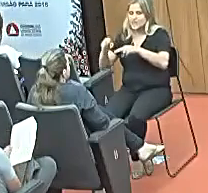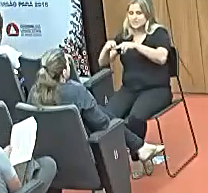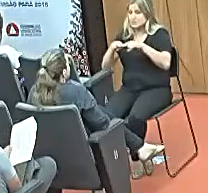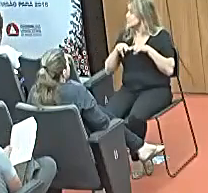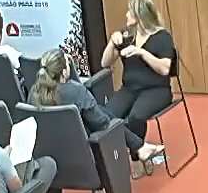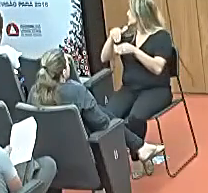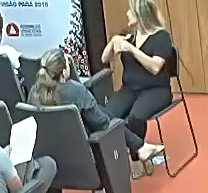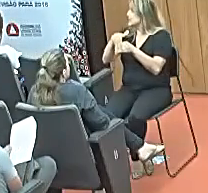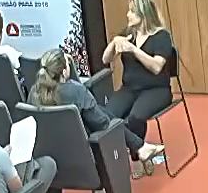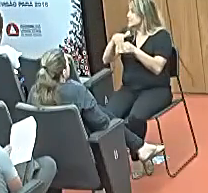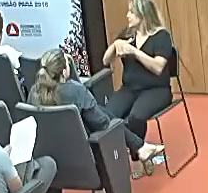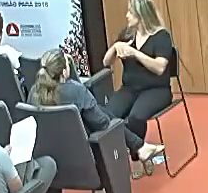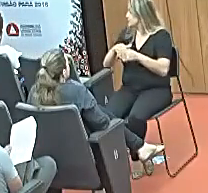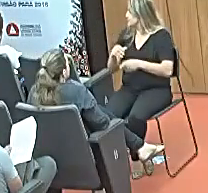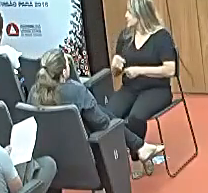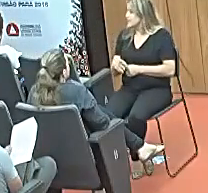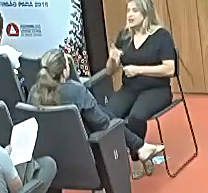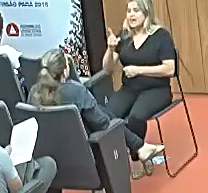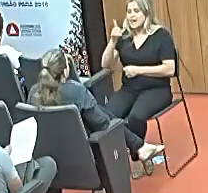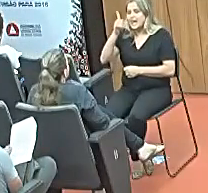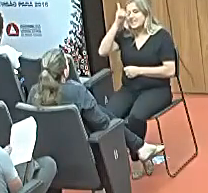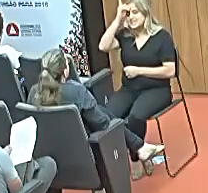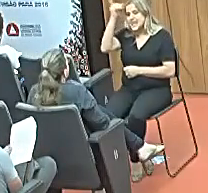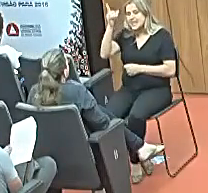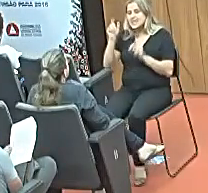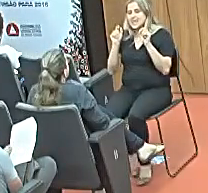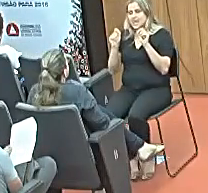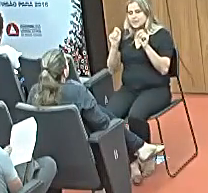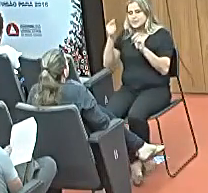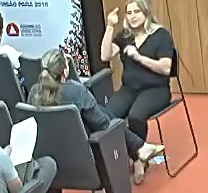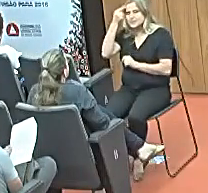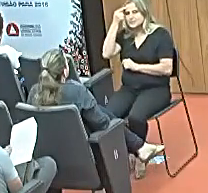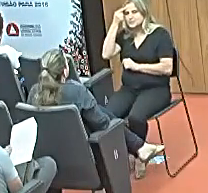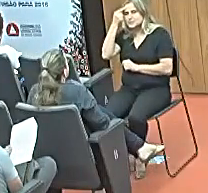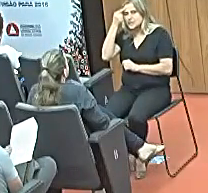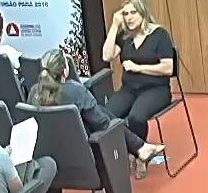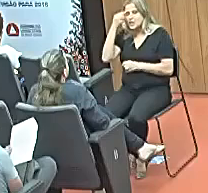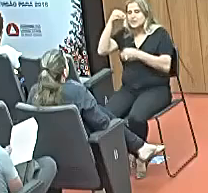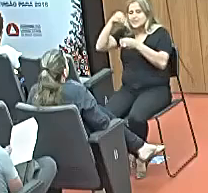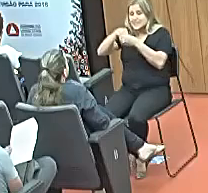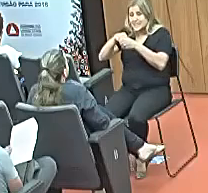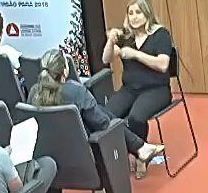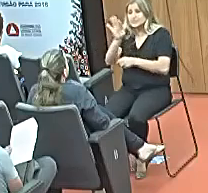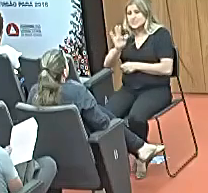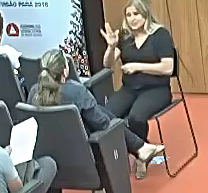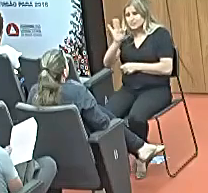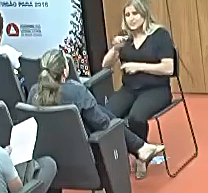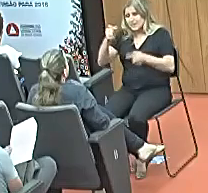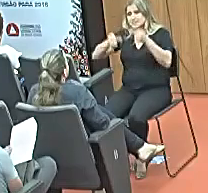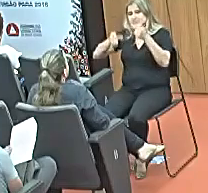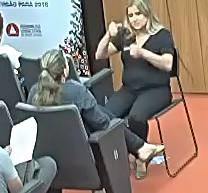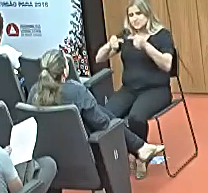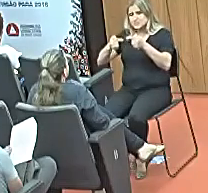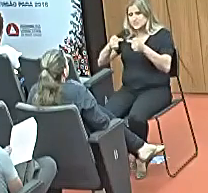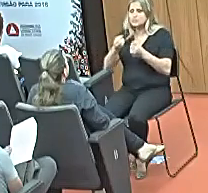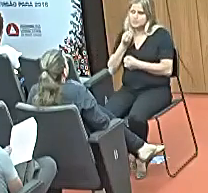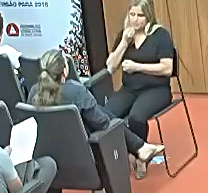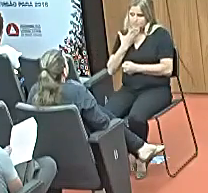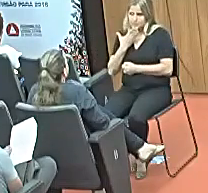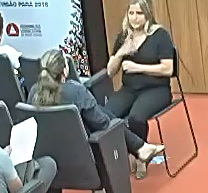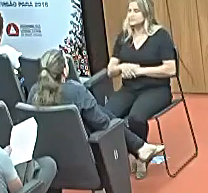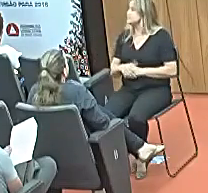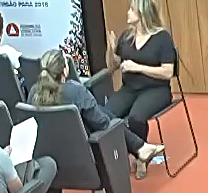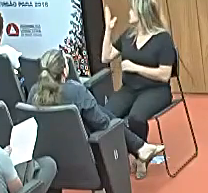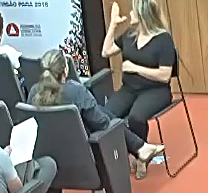já então a idéia é essa mesmo é levar para dentro das escolas levará as regiões nessa discussão marilene com